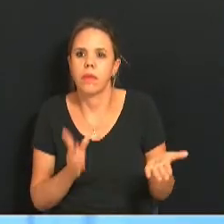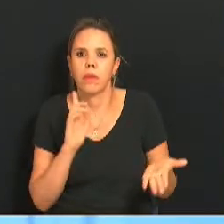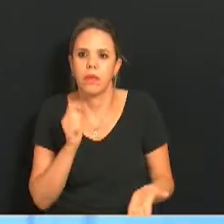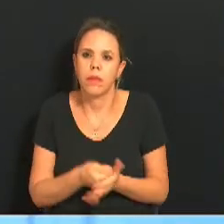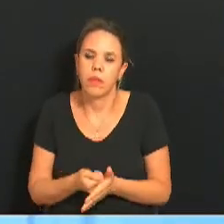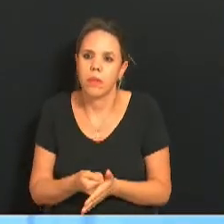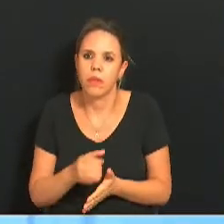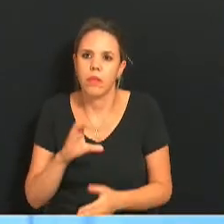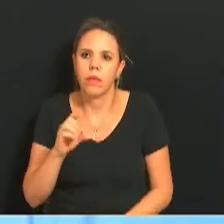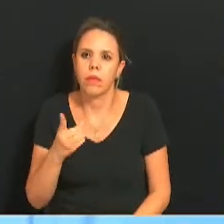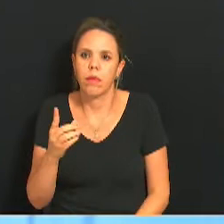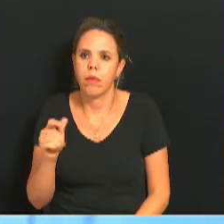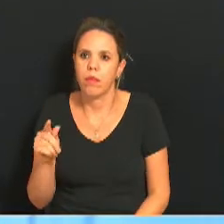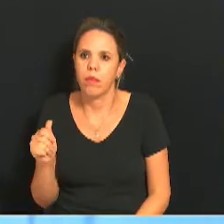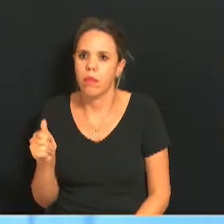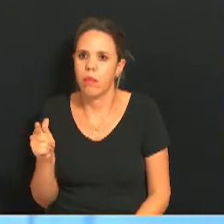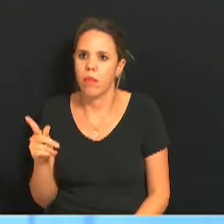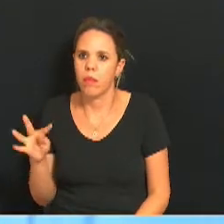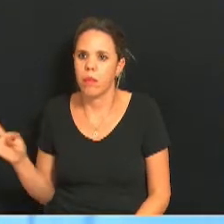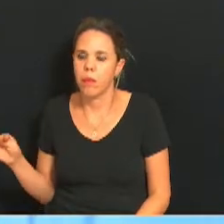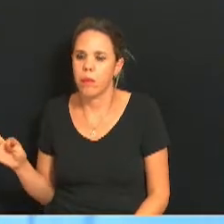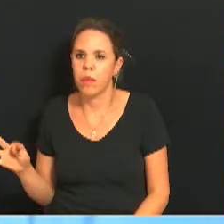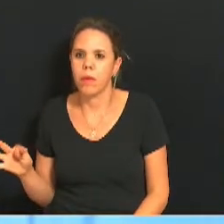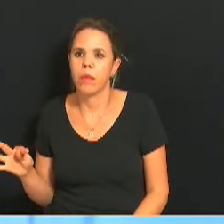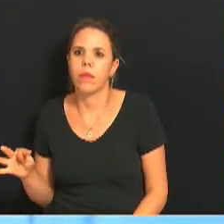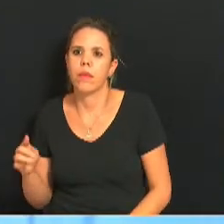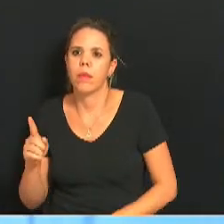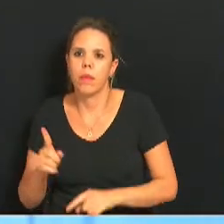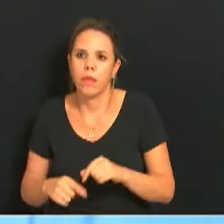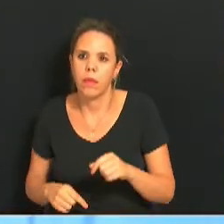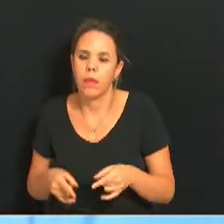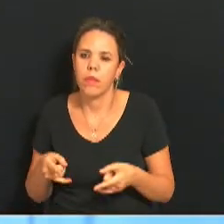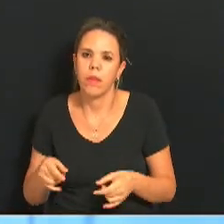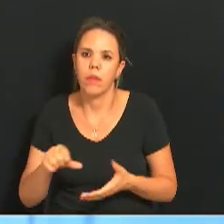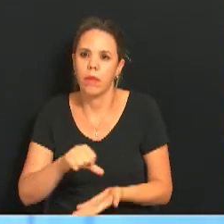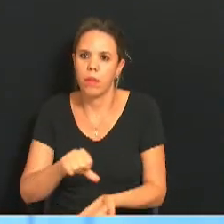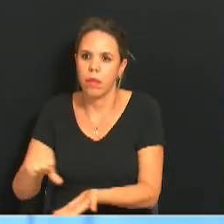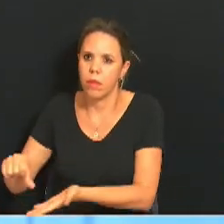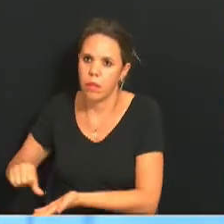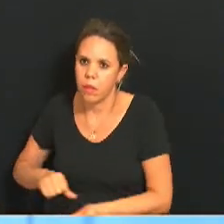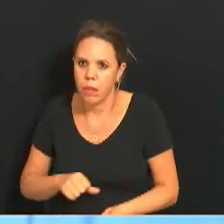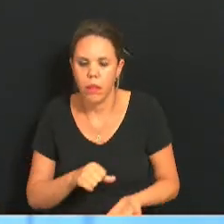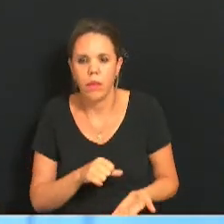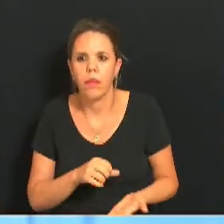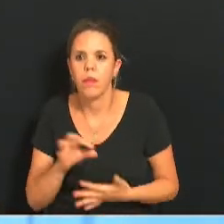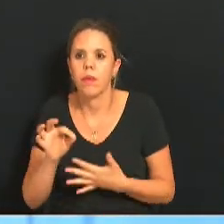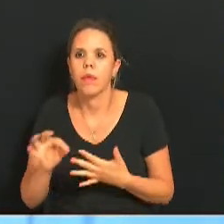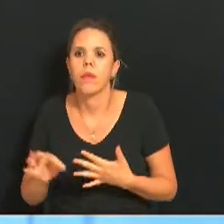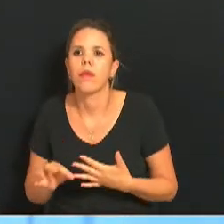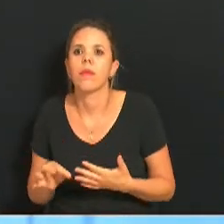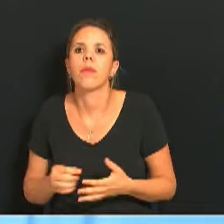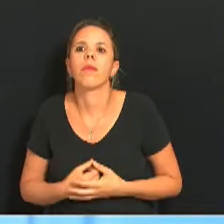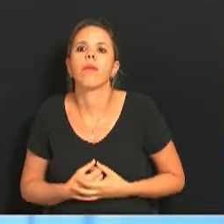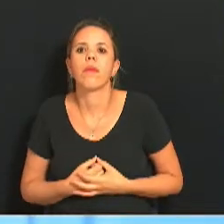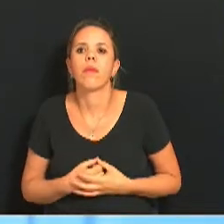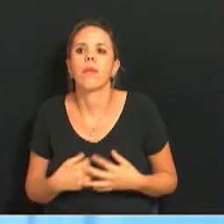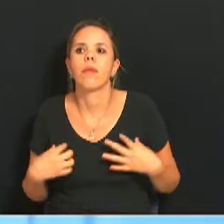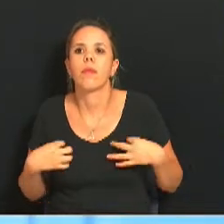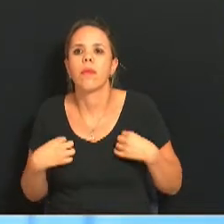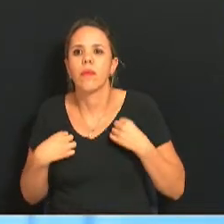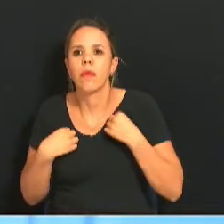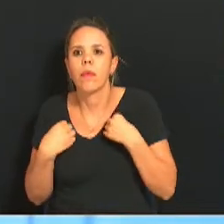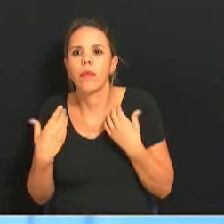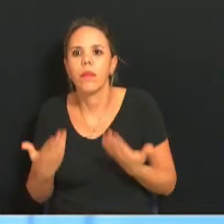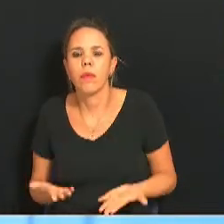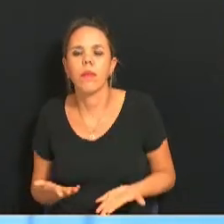com destaque de tombar é vários Imóveis naquela região o mesmo conjunto Imóveis interligados em